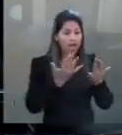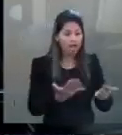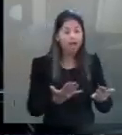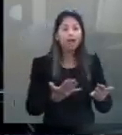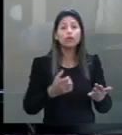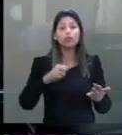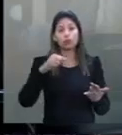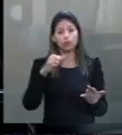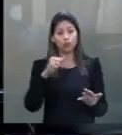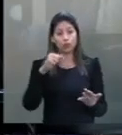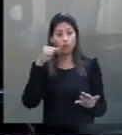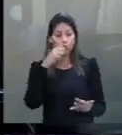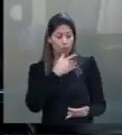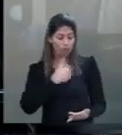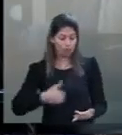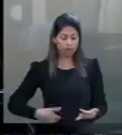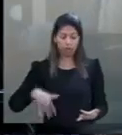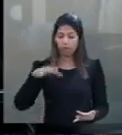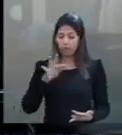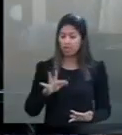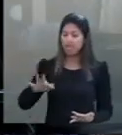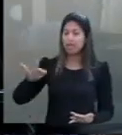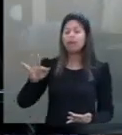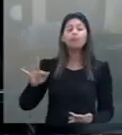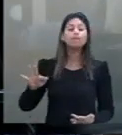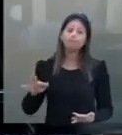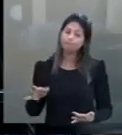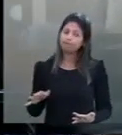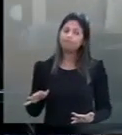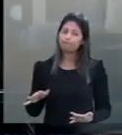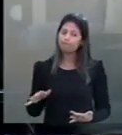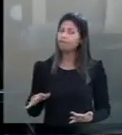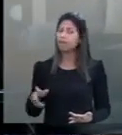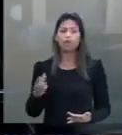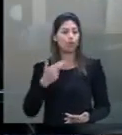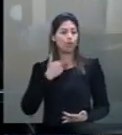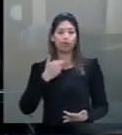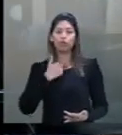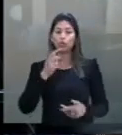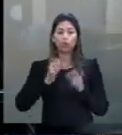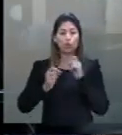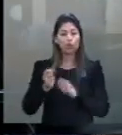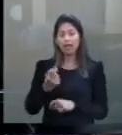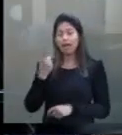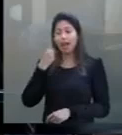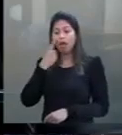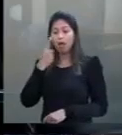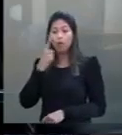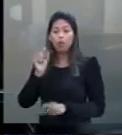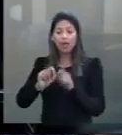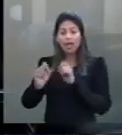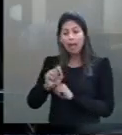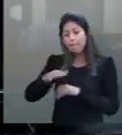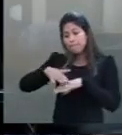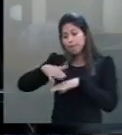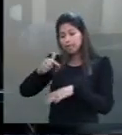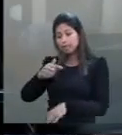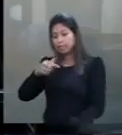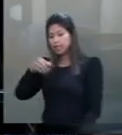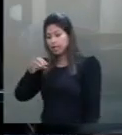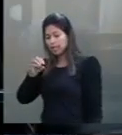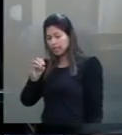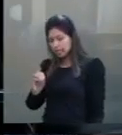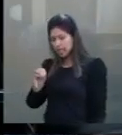federal. Desconhece. Não podemos desconhecer que 70% da comida que vai para a mesa